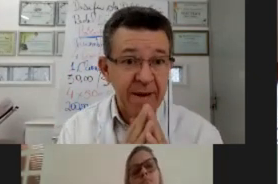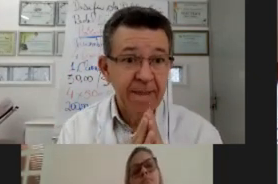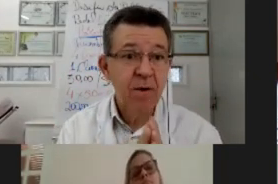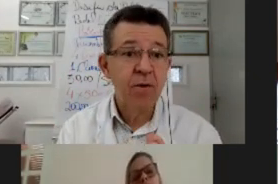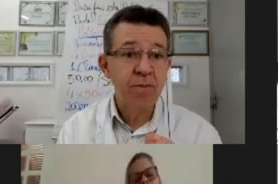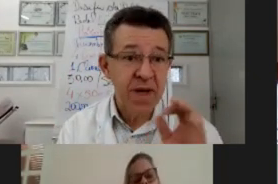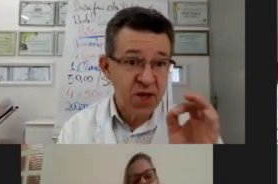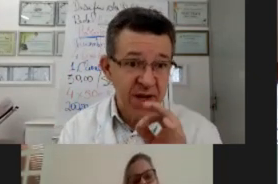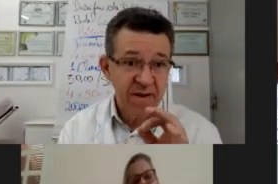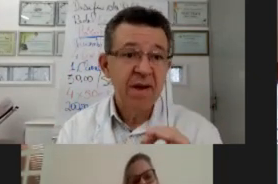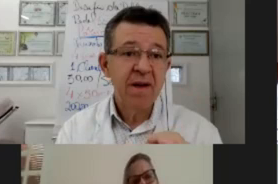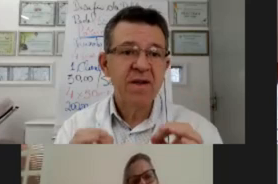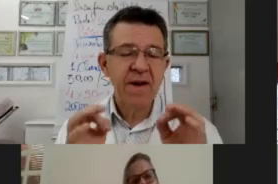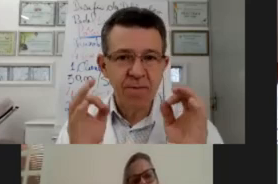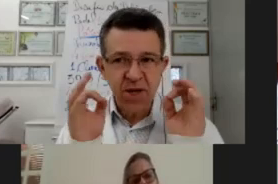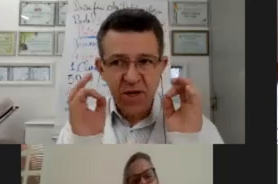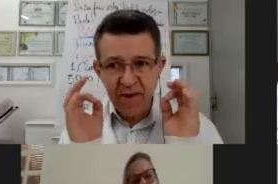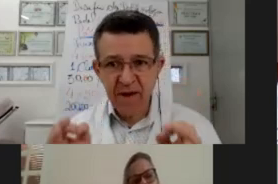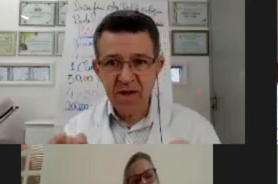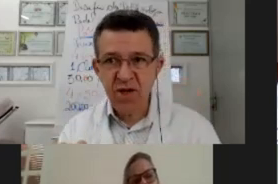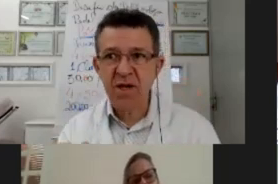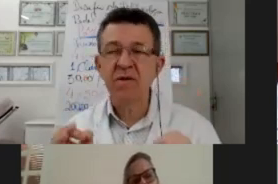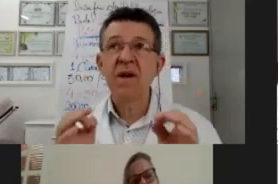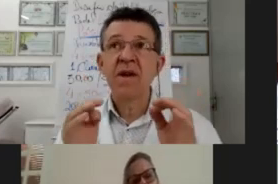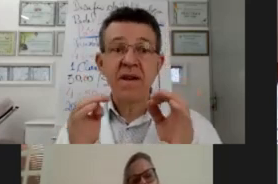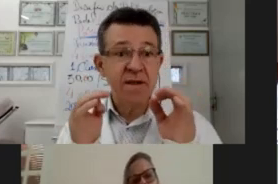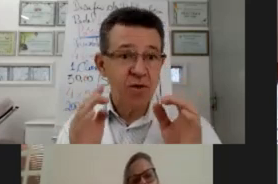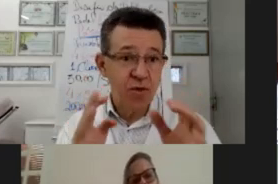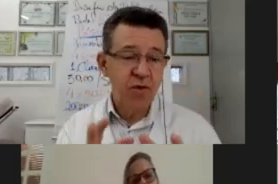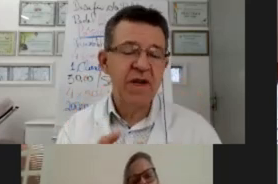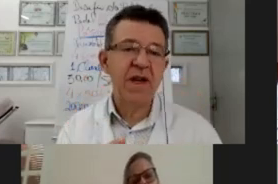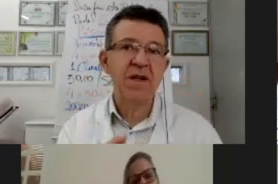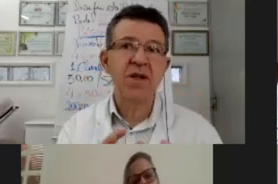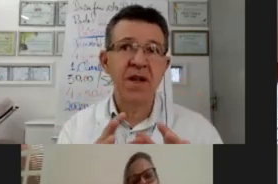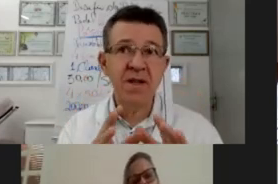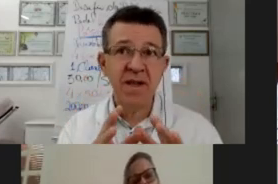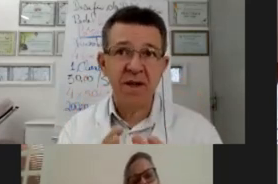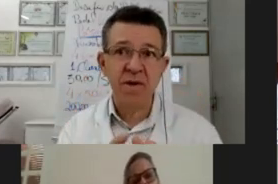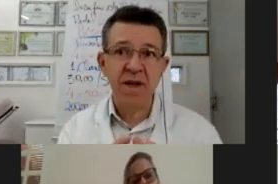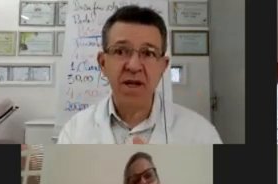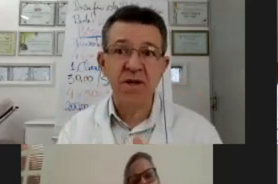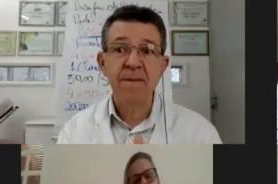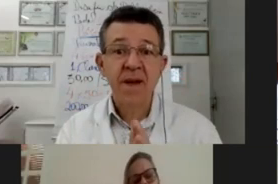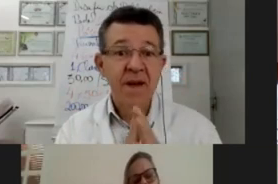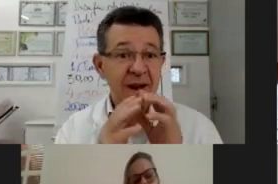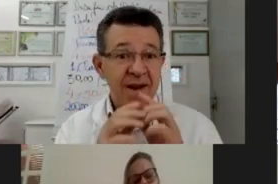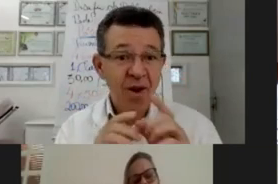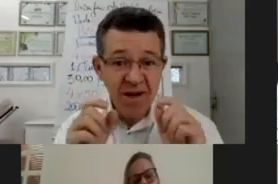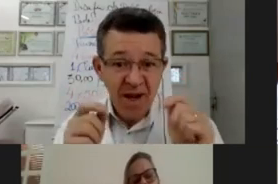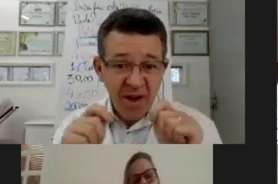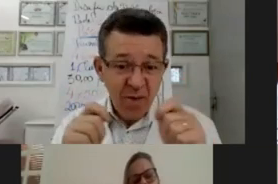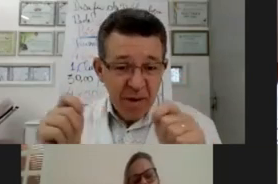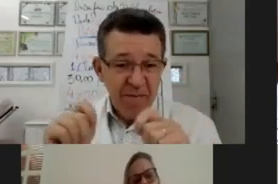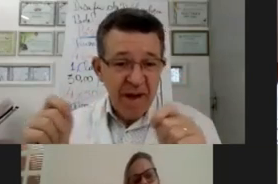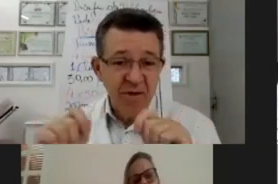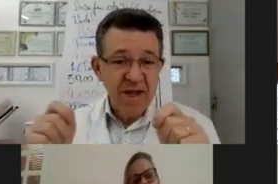geral, né? O PG, você faz o PG bem feitinho, estuda o cliente, entende o cliente. Ó,